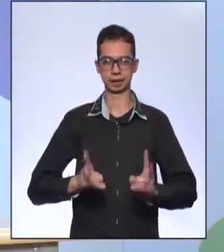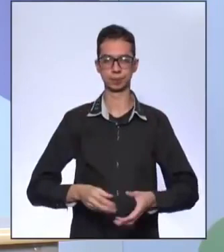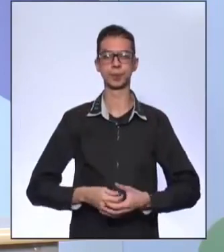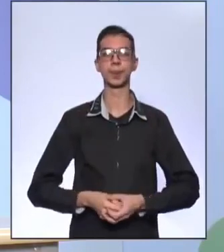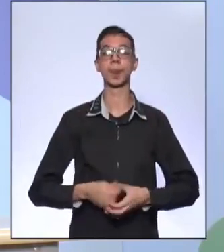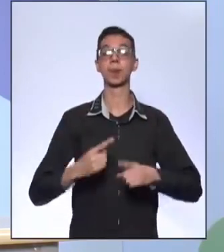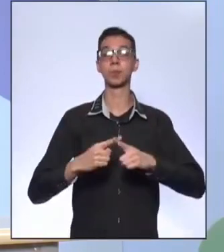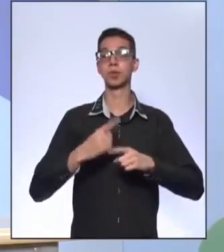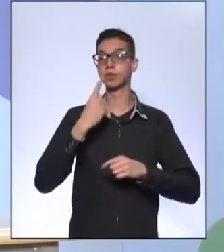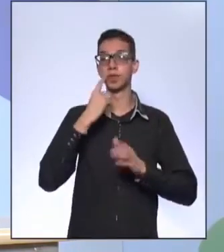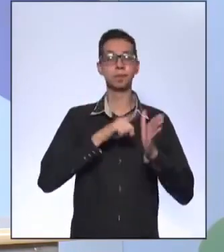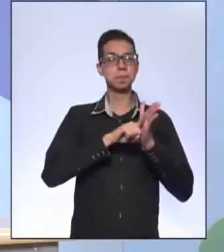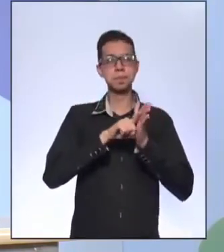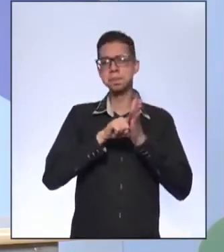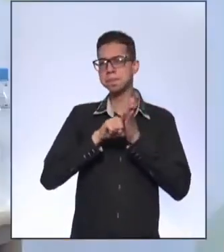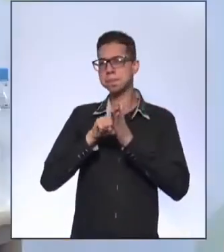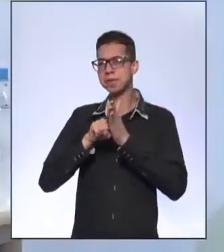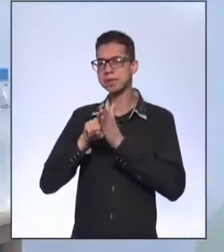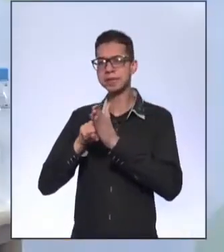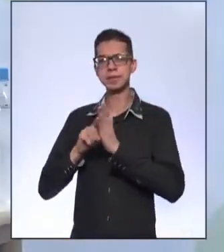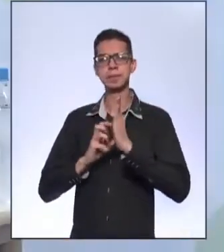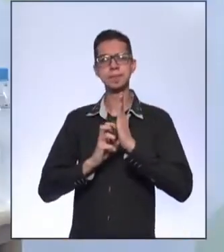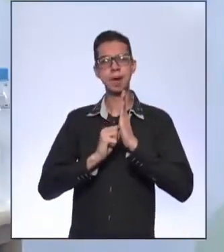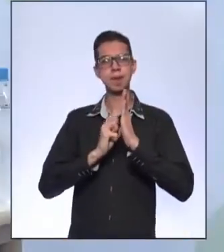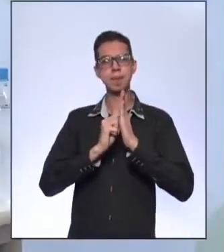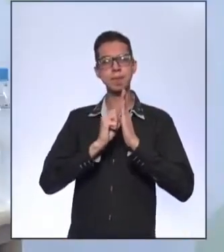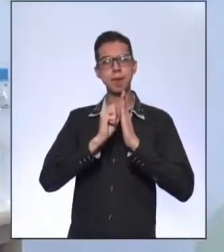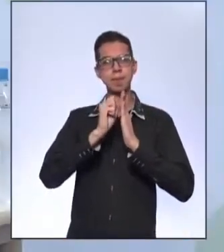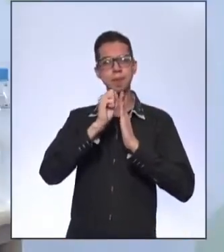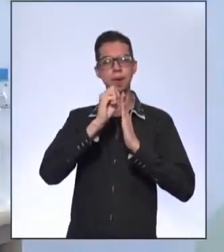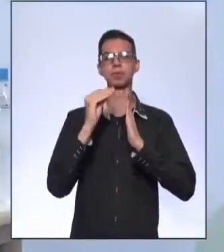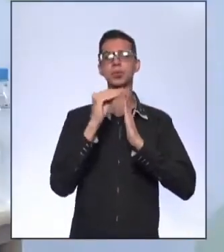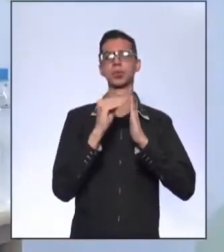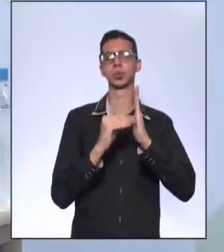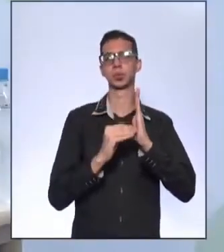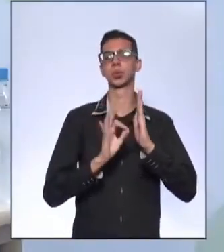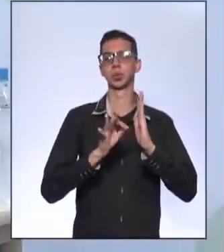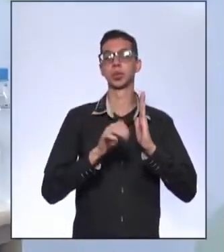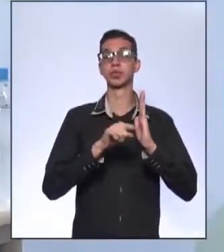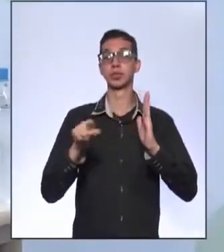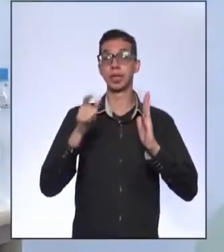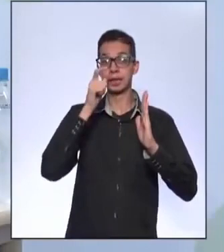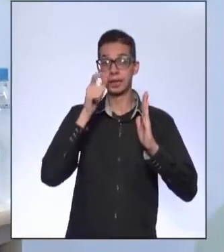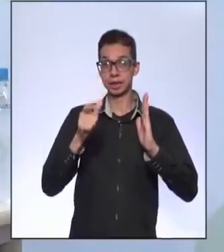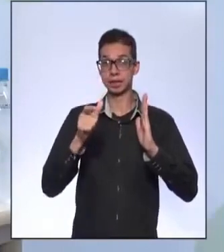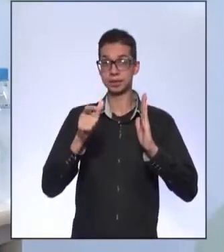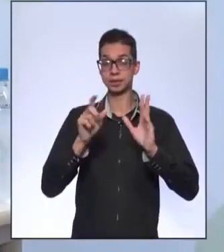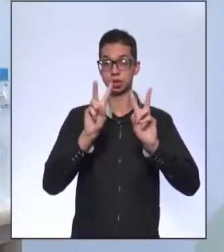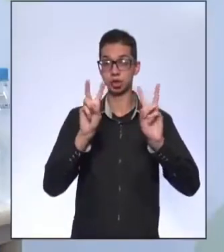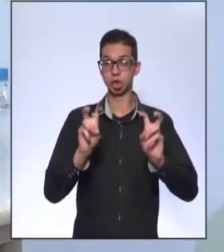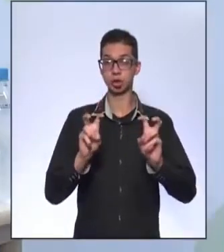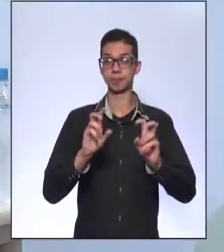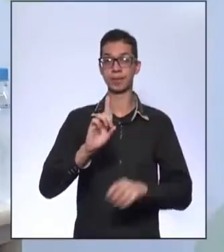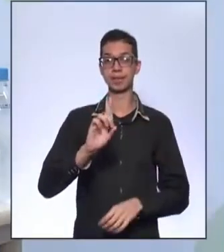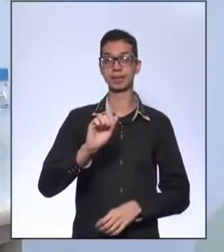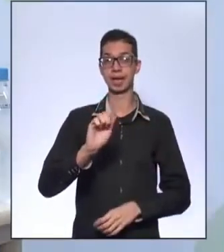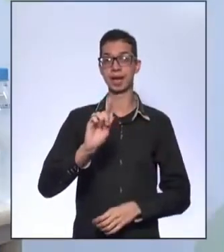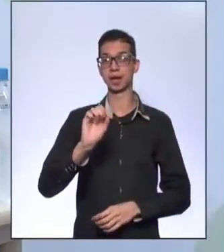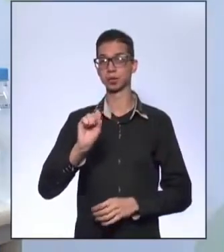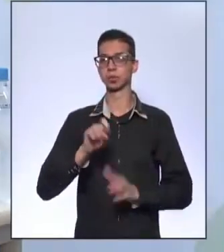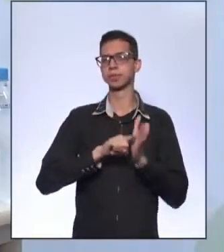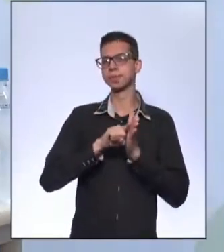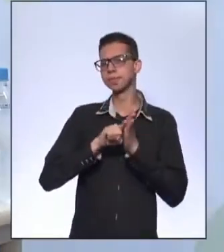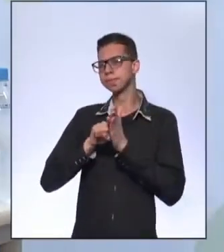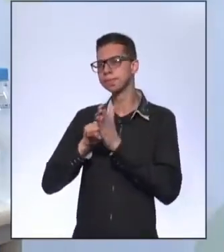levantados os dados né Professor até para quem tem interesse nesses dados que estão pesquisados aí é o site do